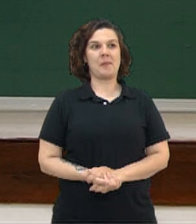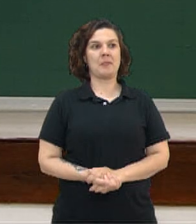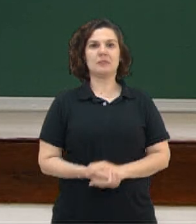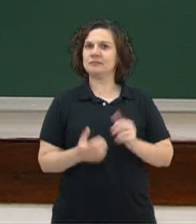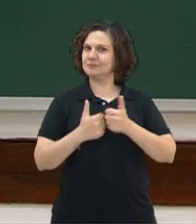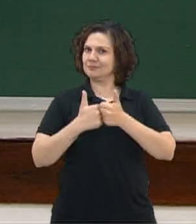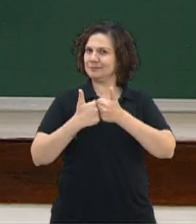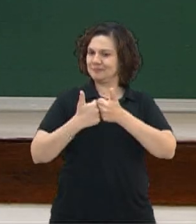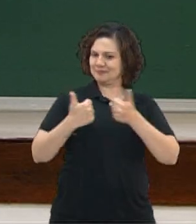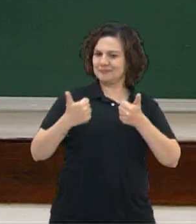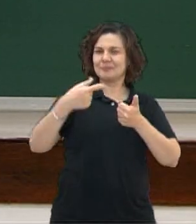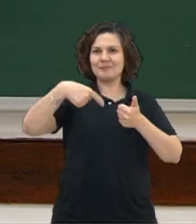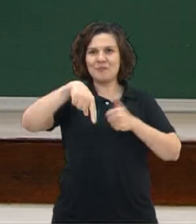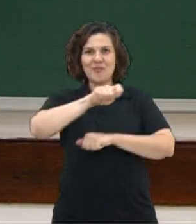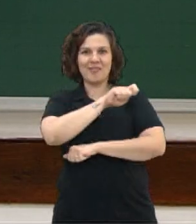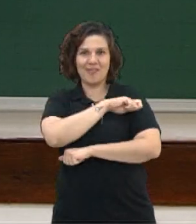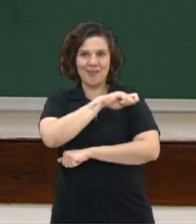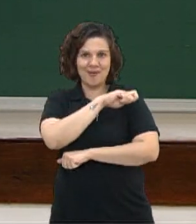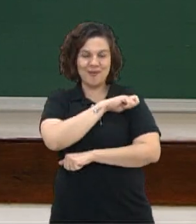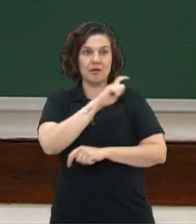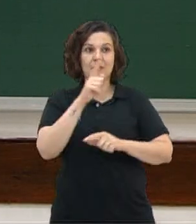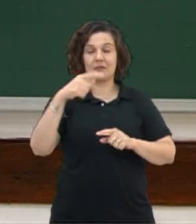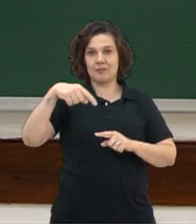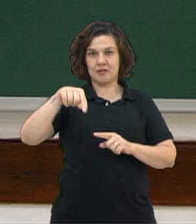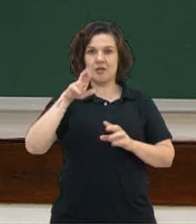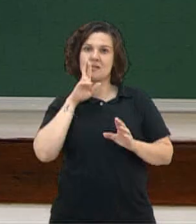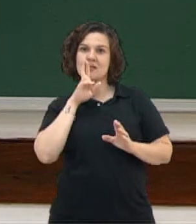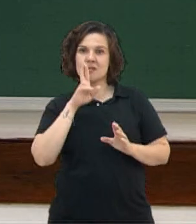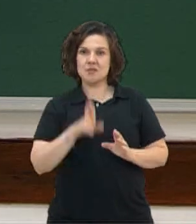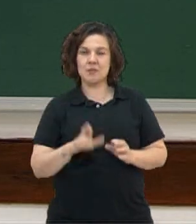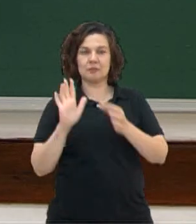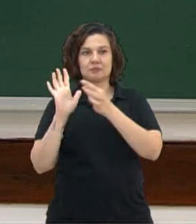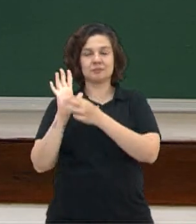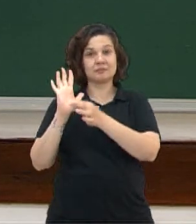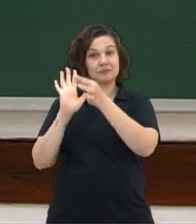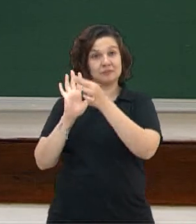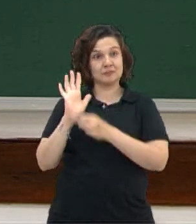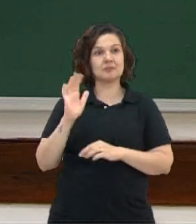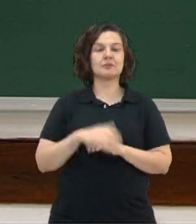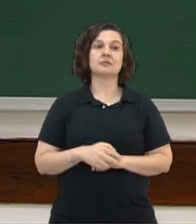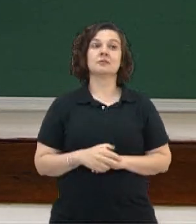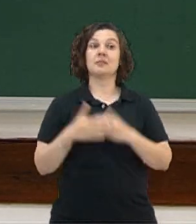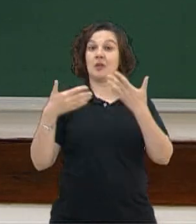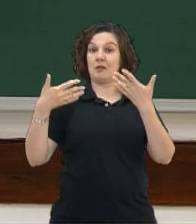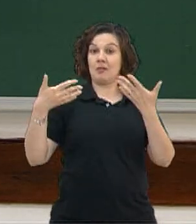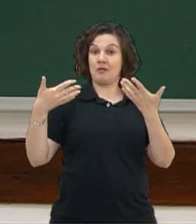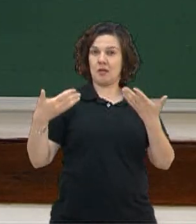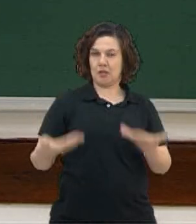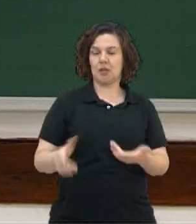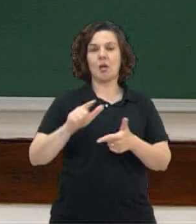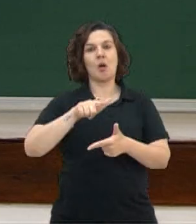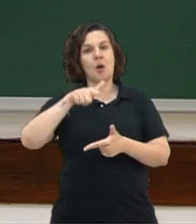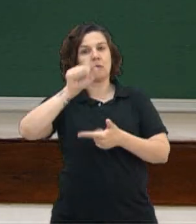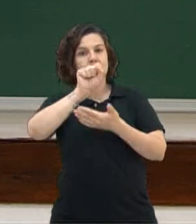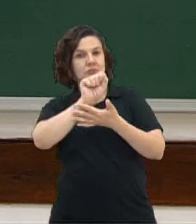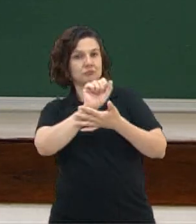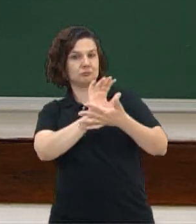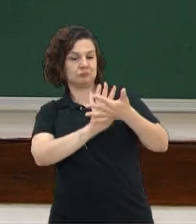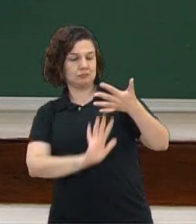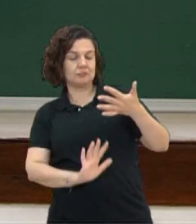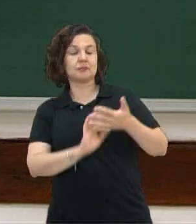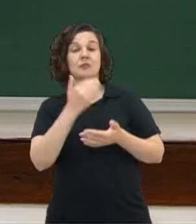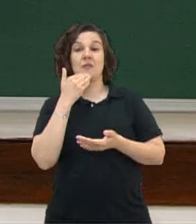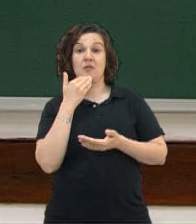Muito bem, estudante. Então tá aqui, ó, quero que você responda, anote no seu caderno. Dando continuidade, um outro conteúdo que